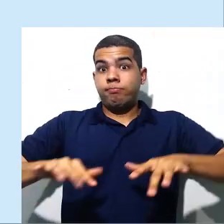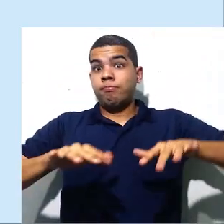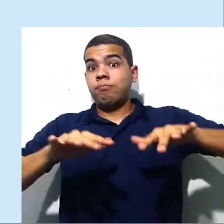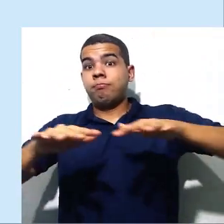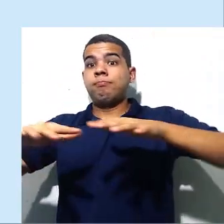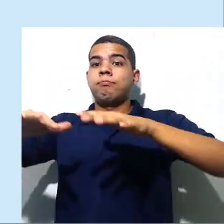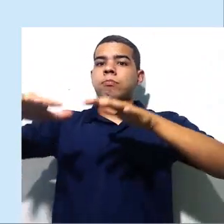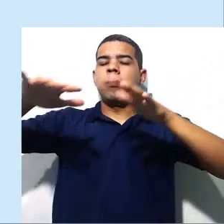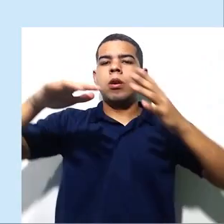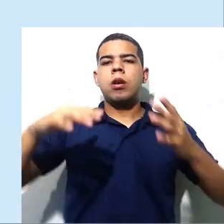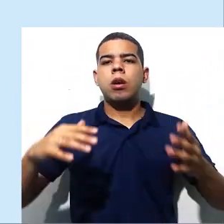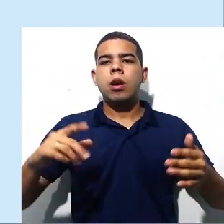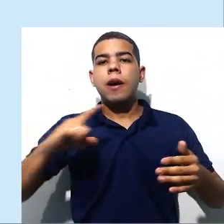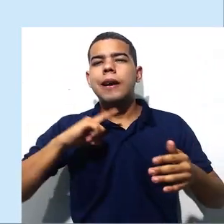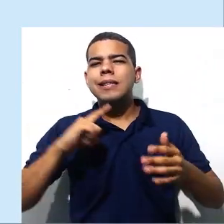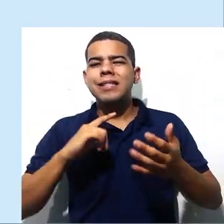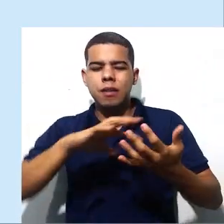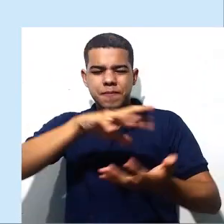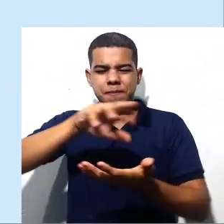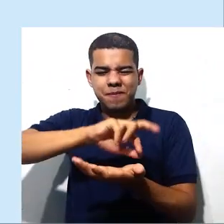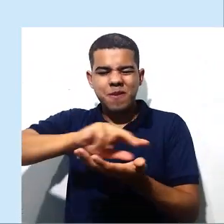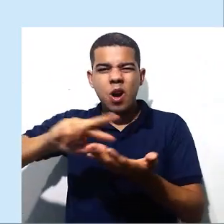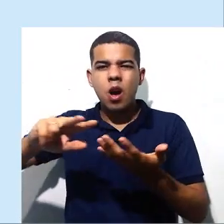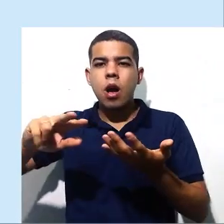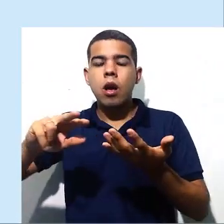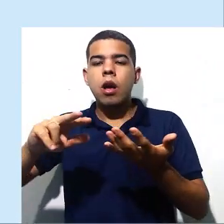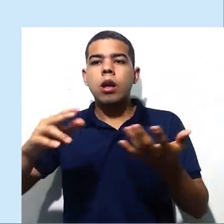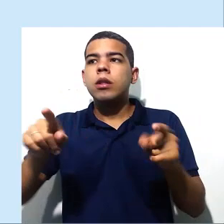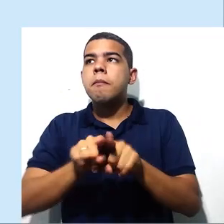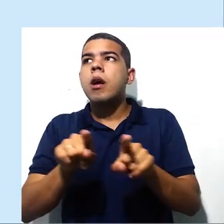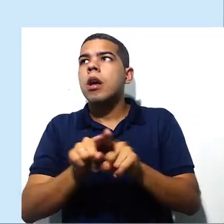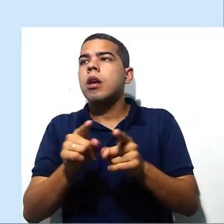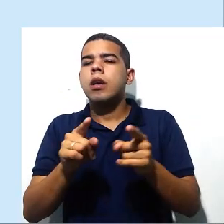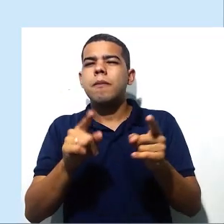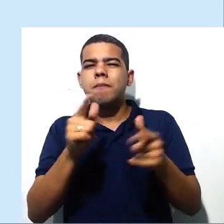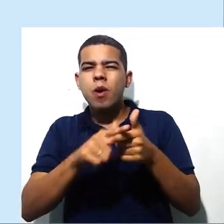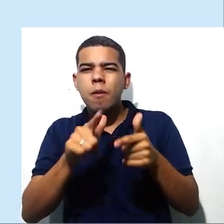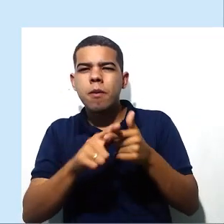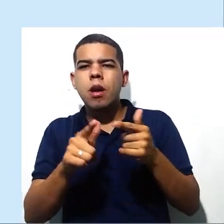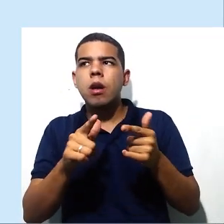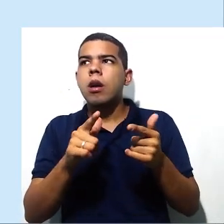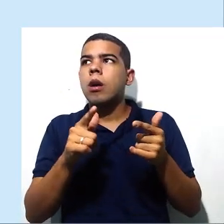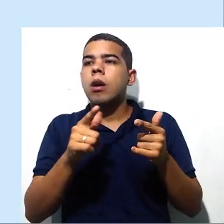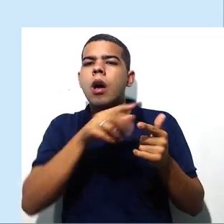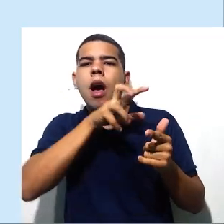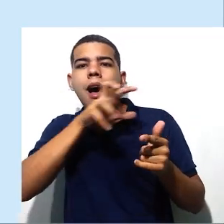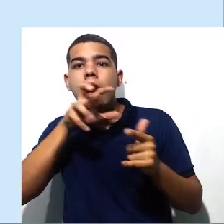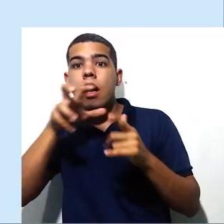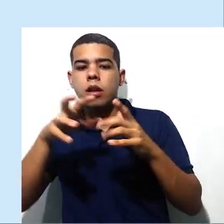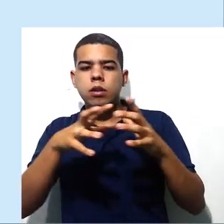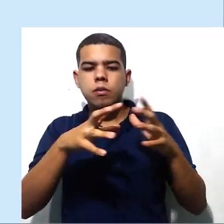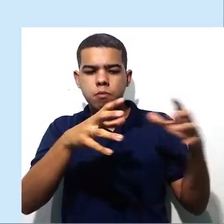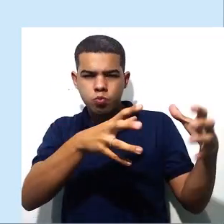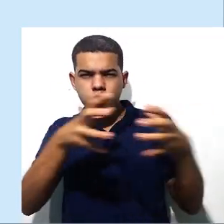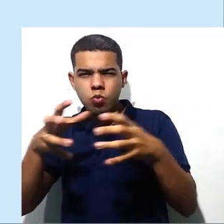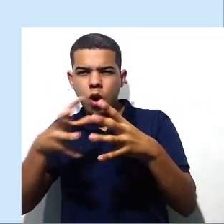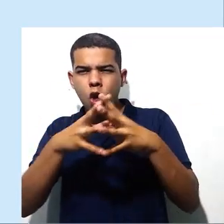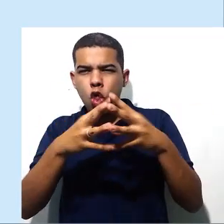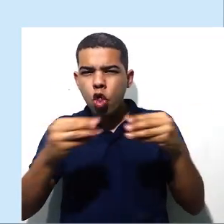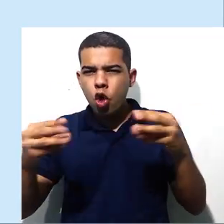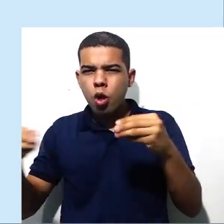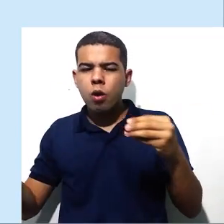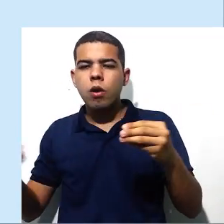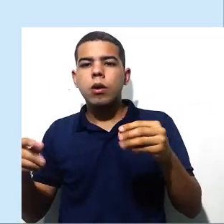ecossistemas em declínio, espécies em extinção, desertificação. Como estamos falando da camada